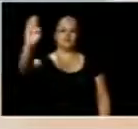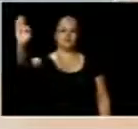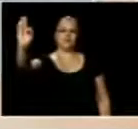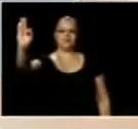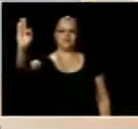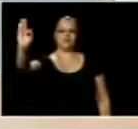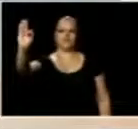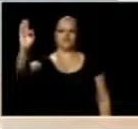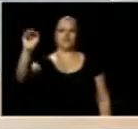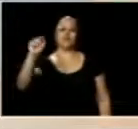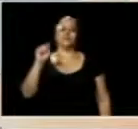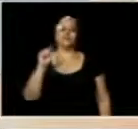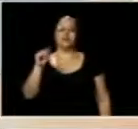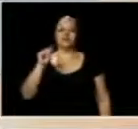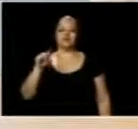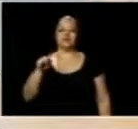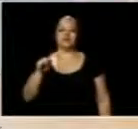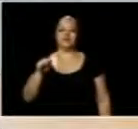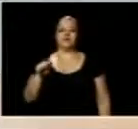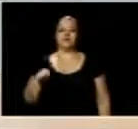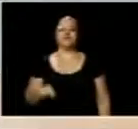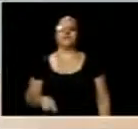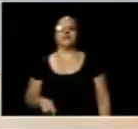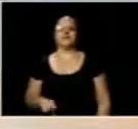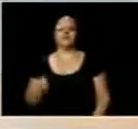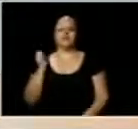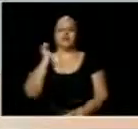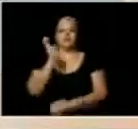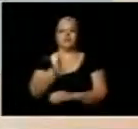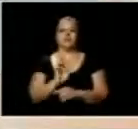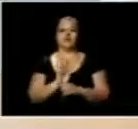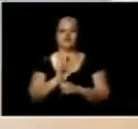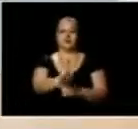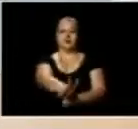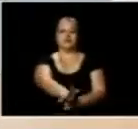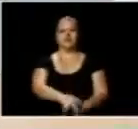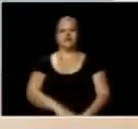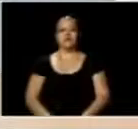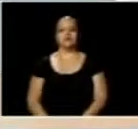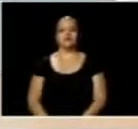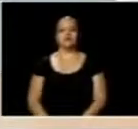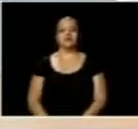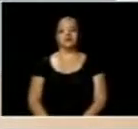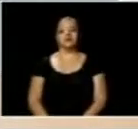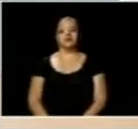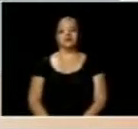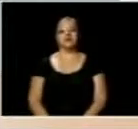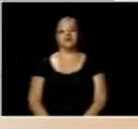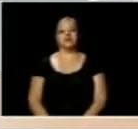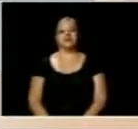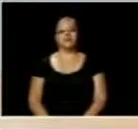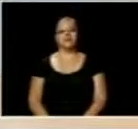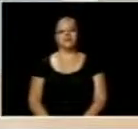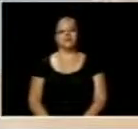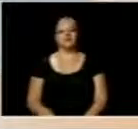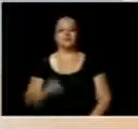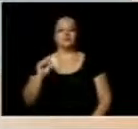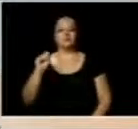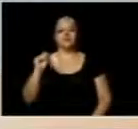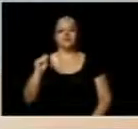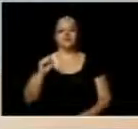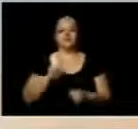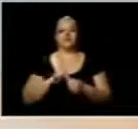Tome cuidado. E a cultura tabatiana não anda. Então, quem está intoxicando a cultura de Taubaté? Nós, que não